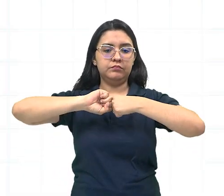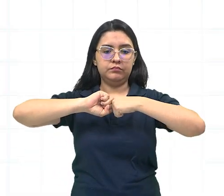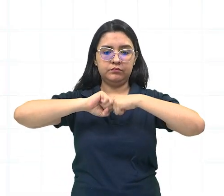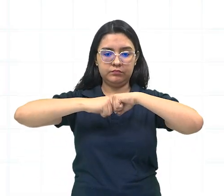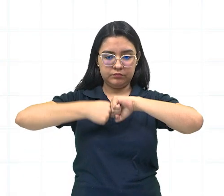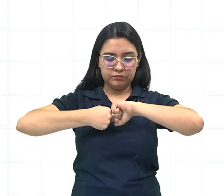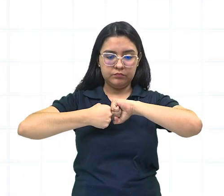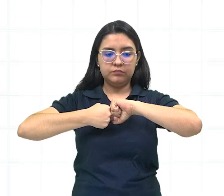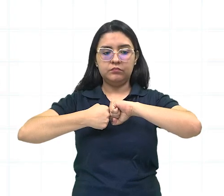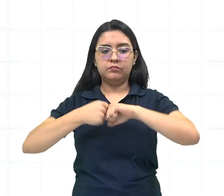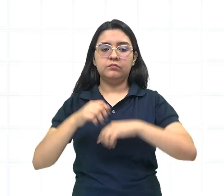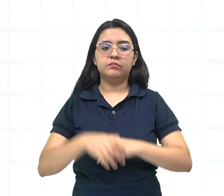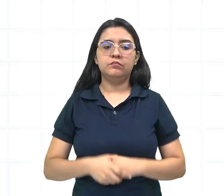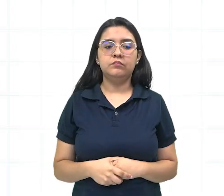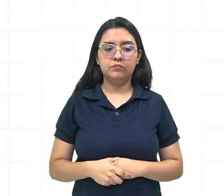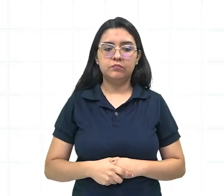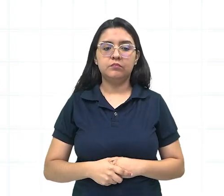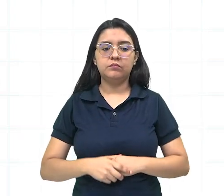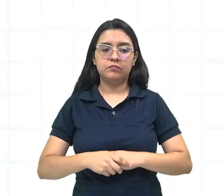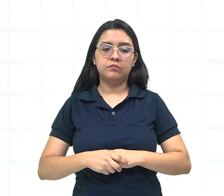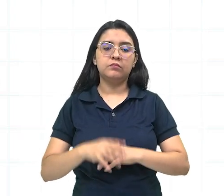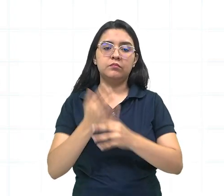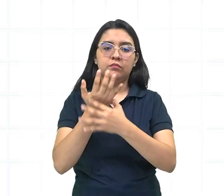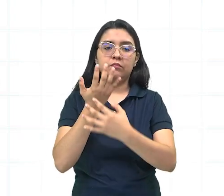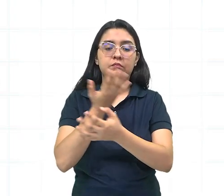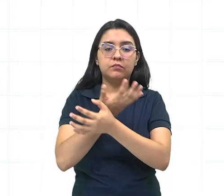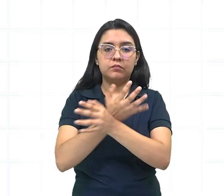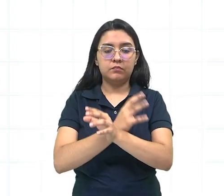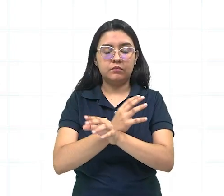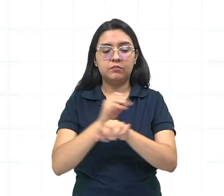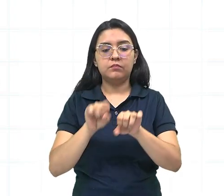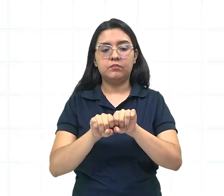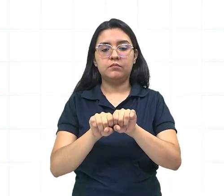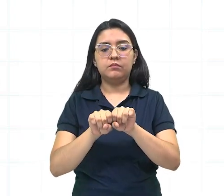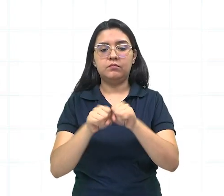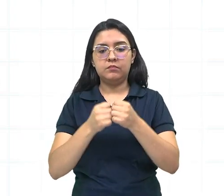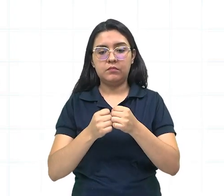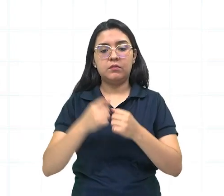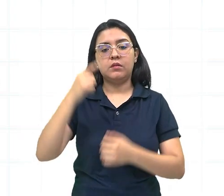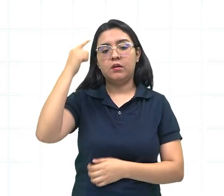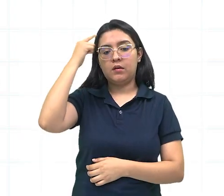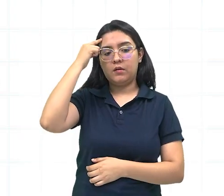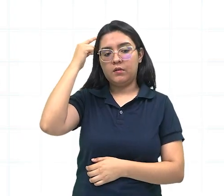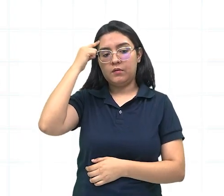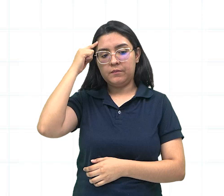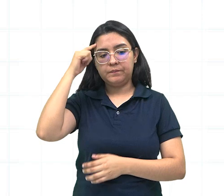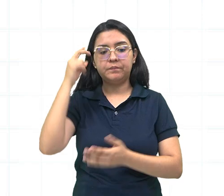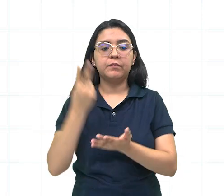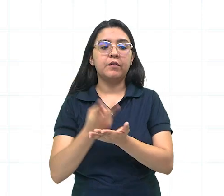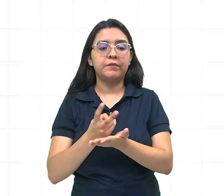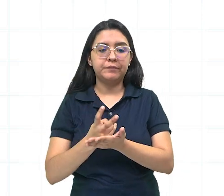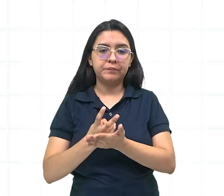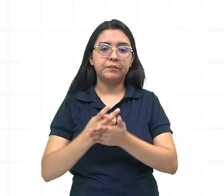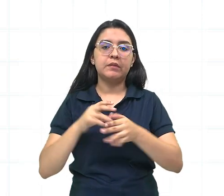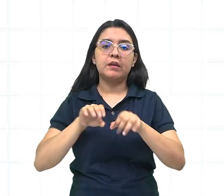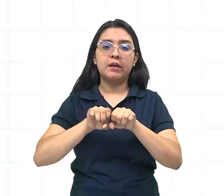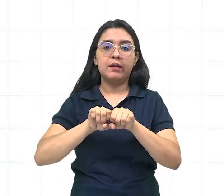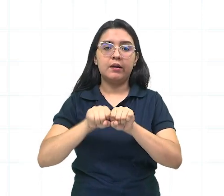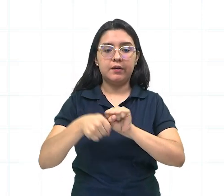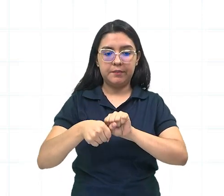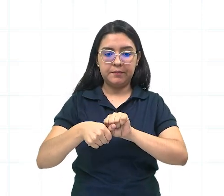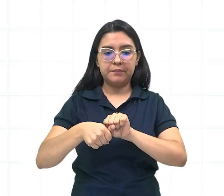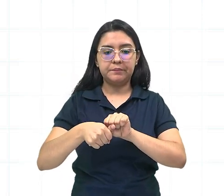Entorses, Distensões, Luxações, Fraturas, Lesões na cabeça, Convulsões,